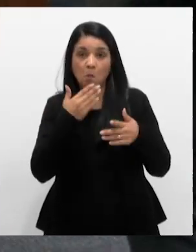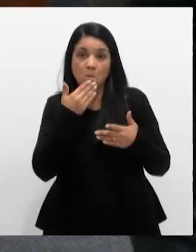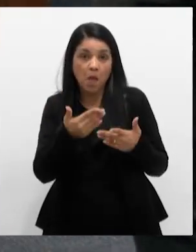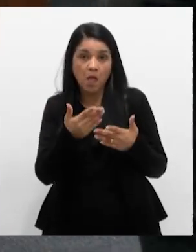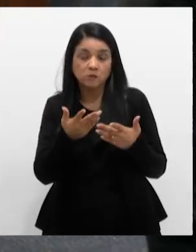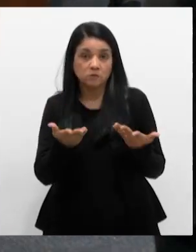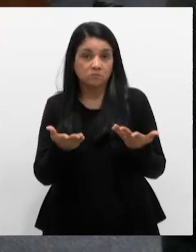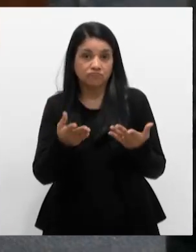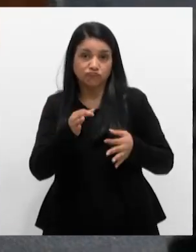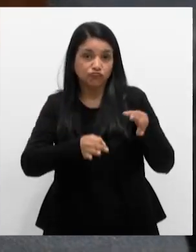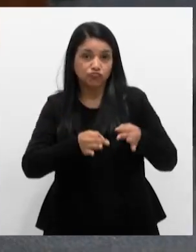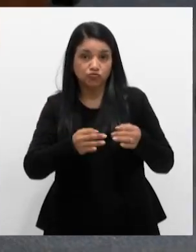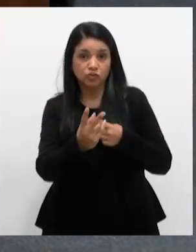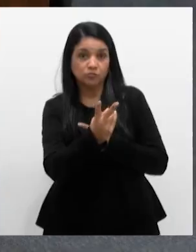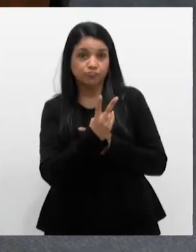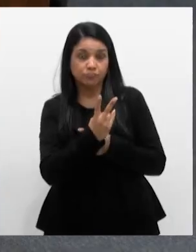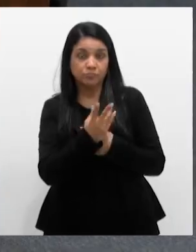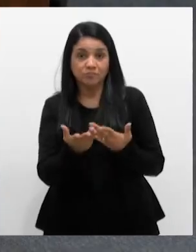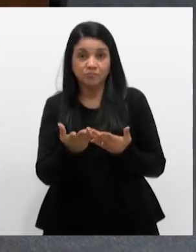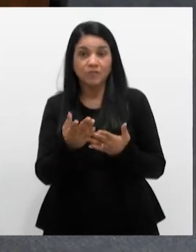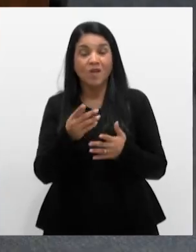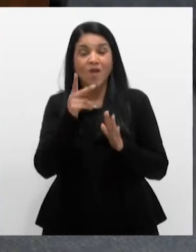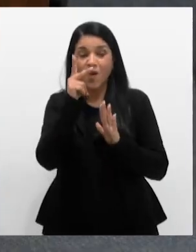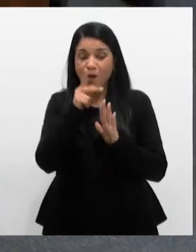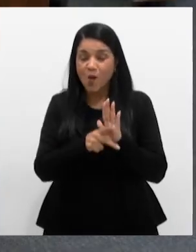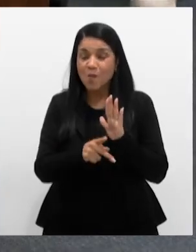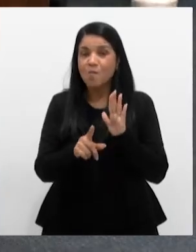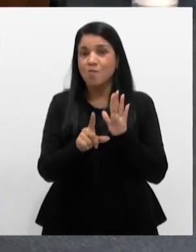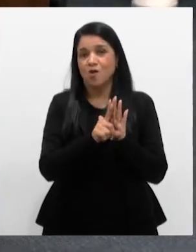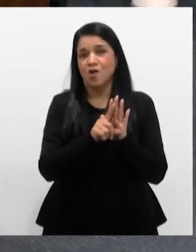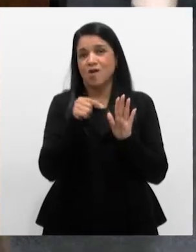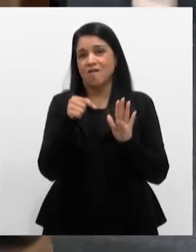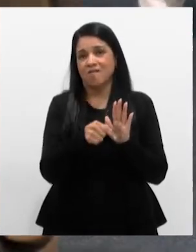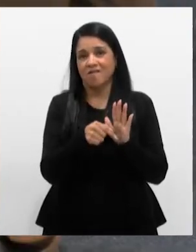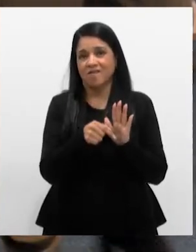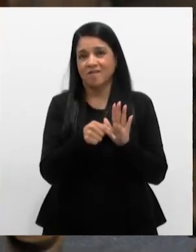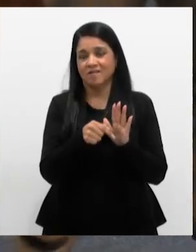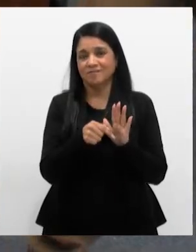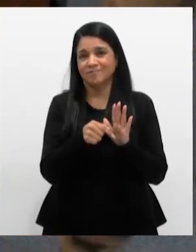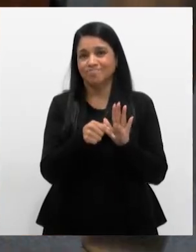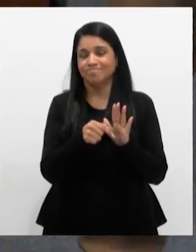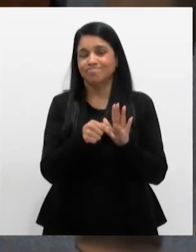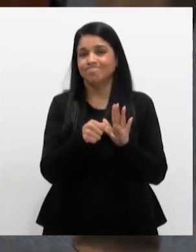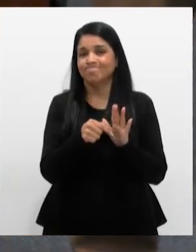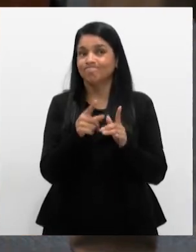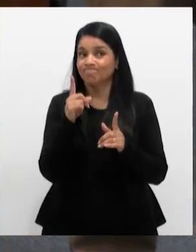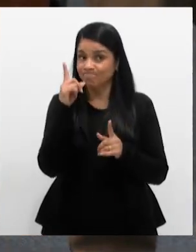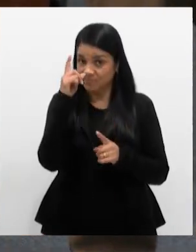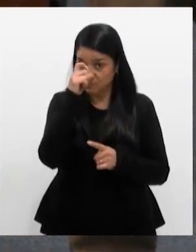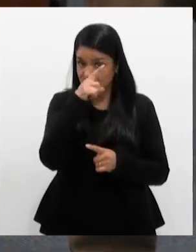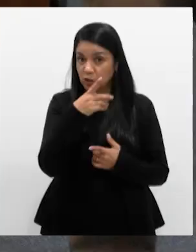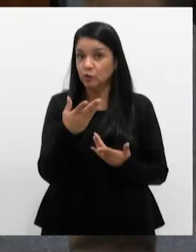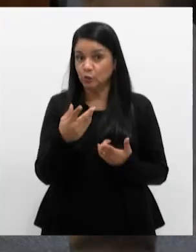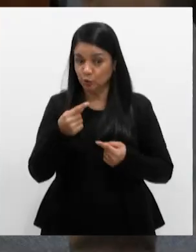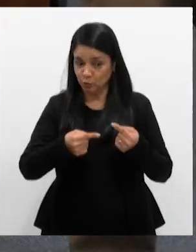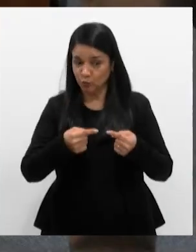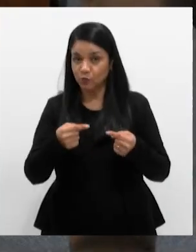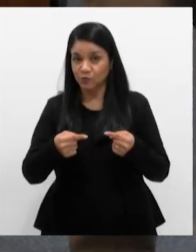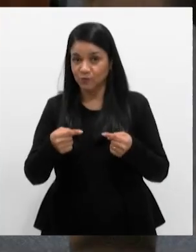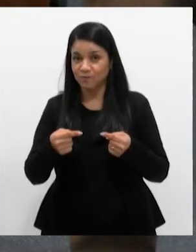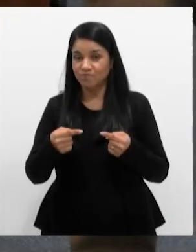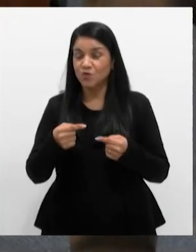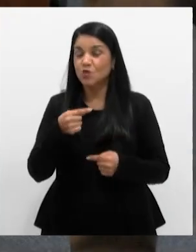fato, um projeto, senhor presidente, extremamente polêmico. Eu duvido